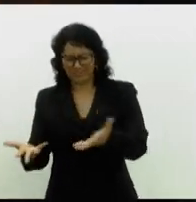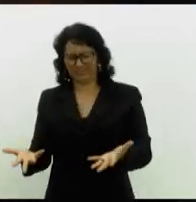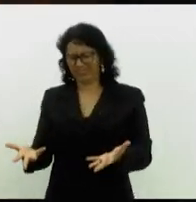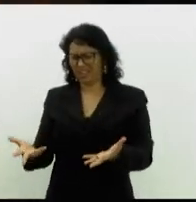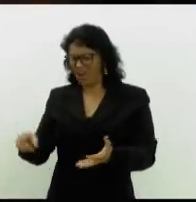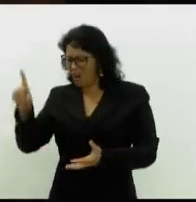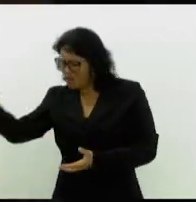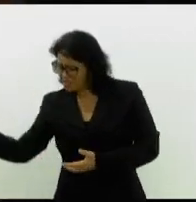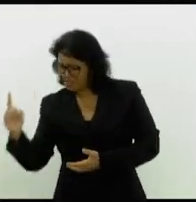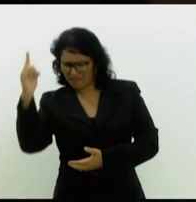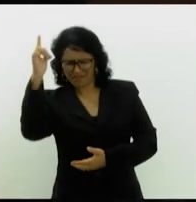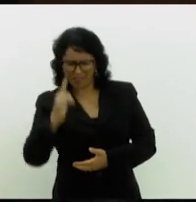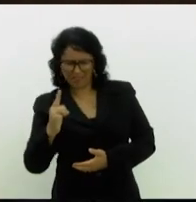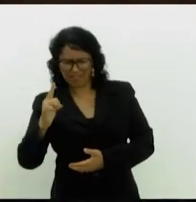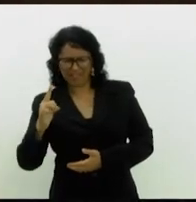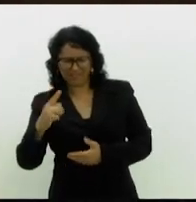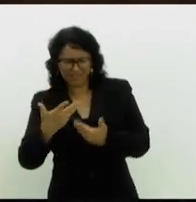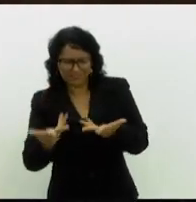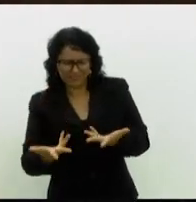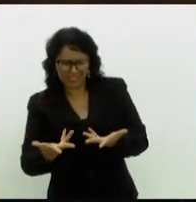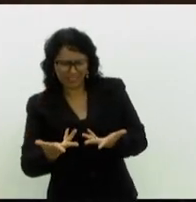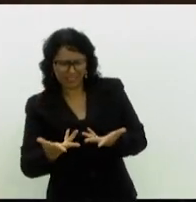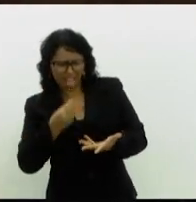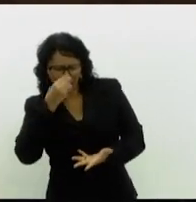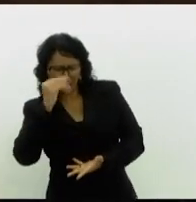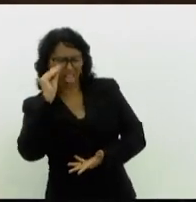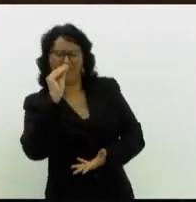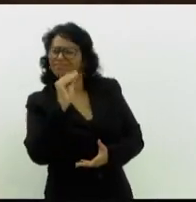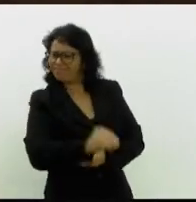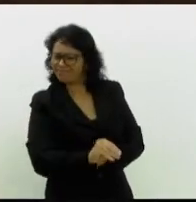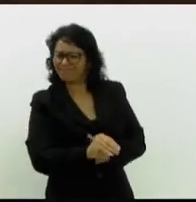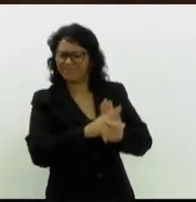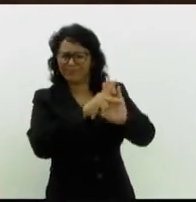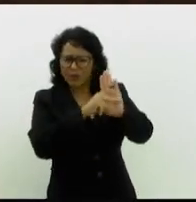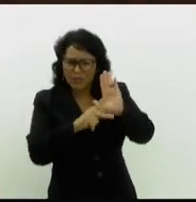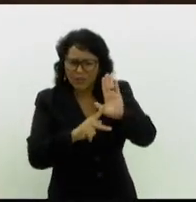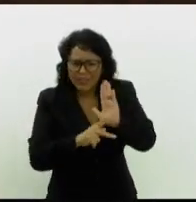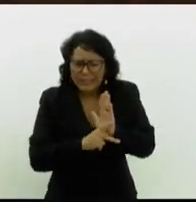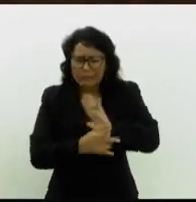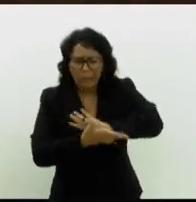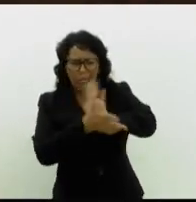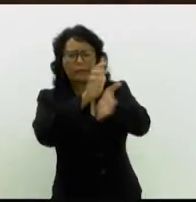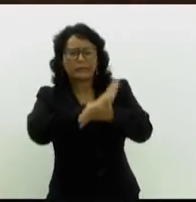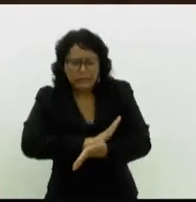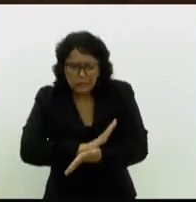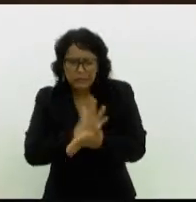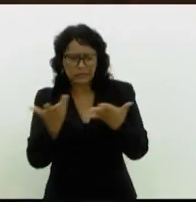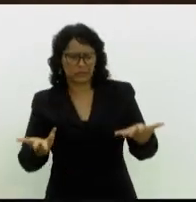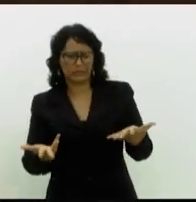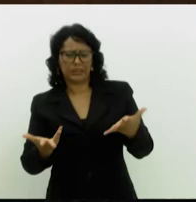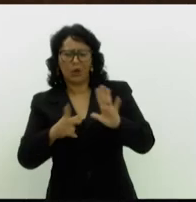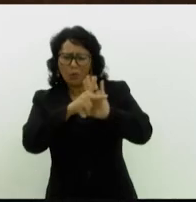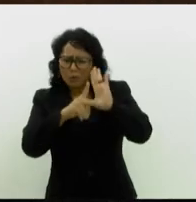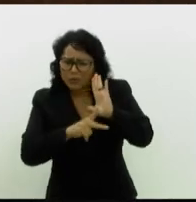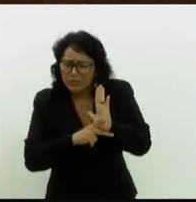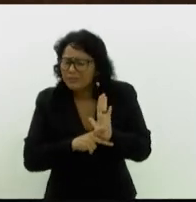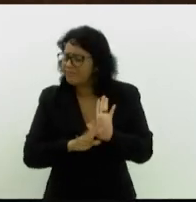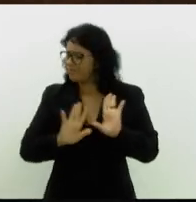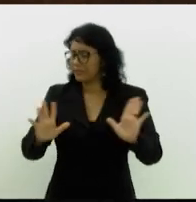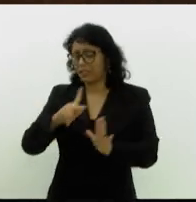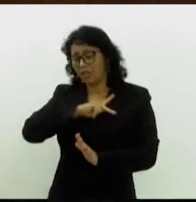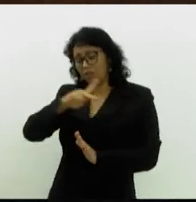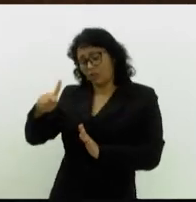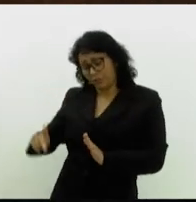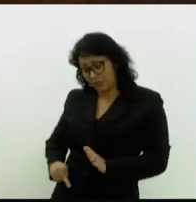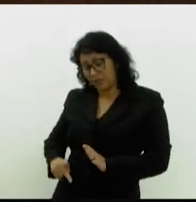aqui mais uma vez porque é o mesmo deputado destruir a produção Legislativa então senhora presidenta eu